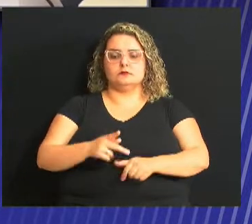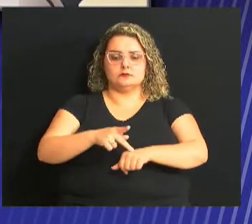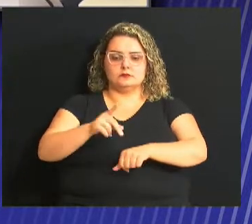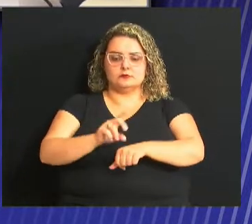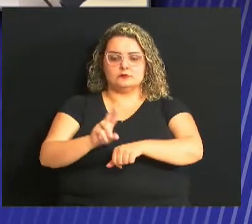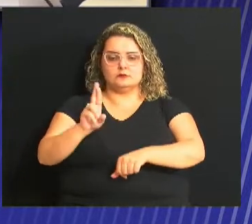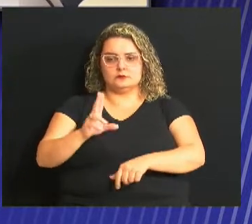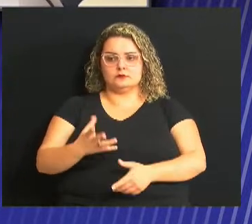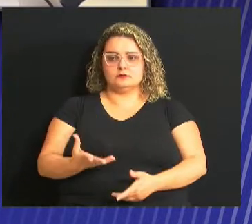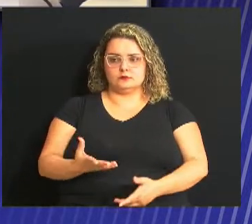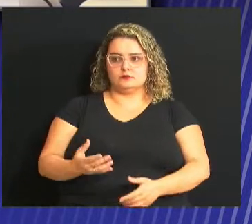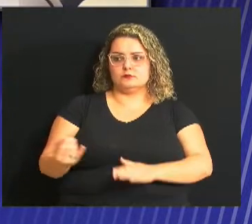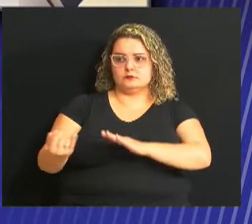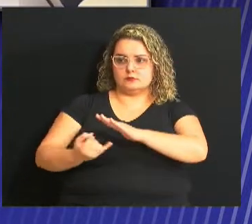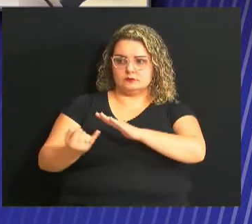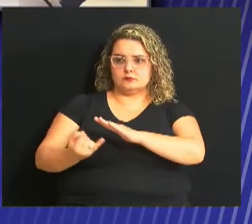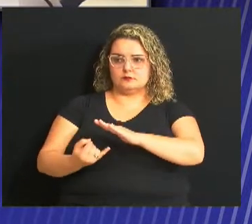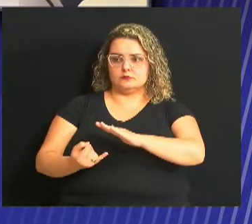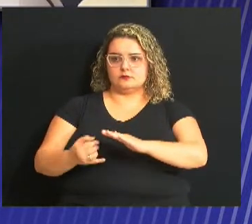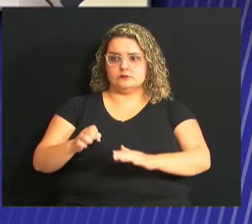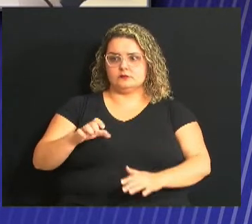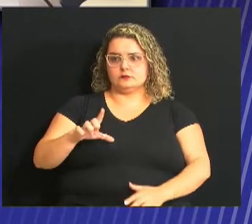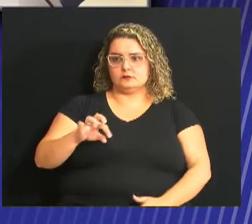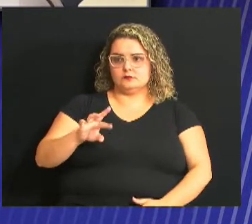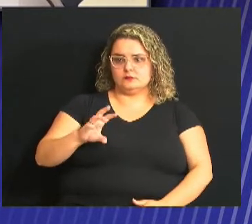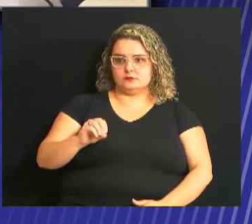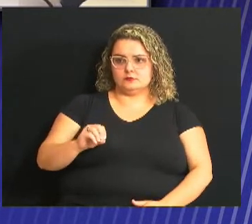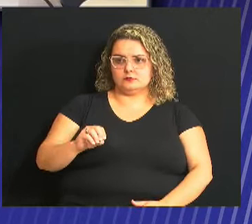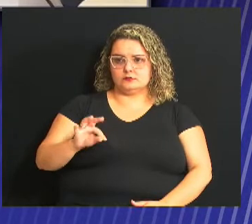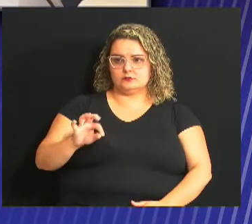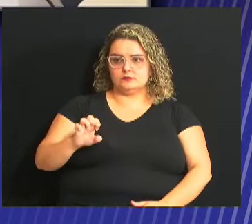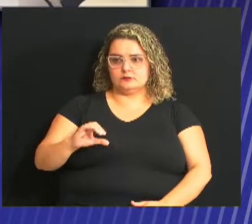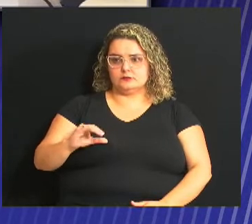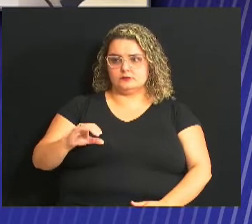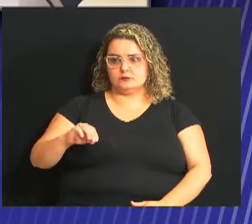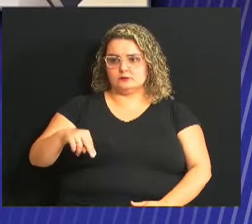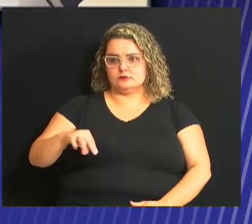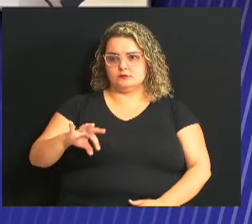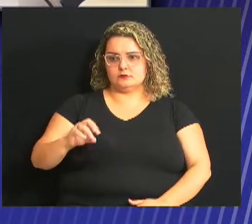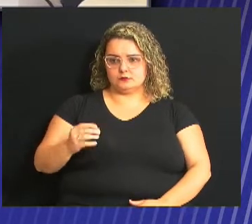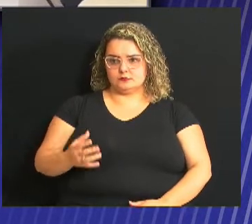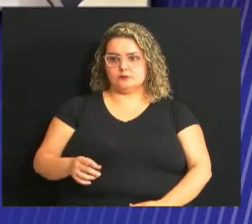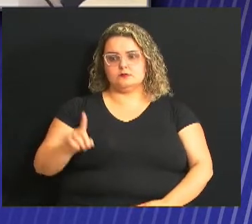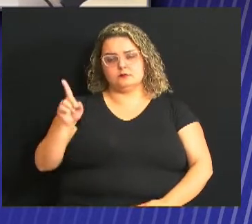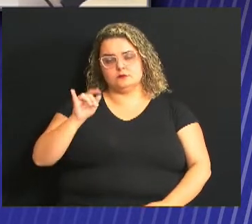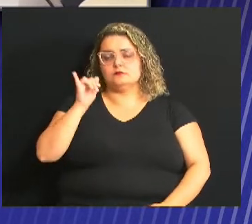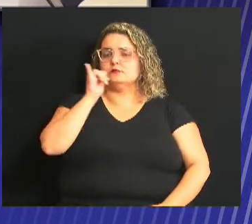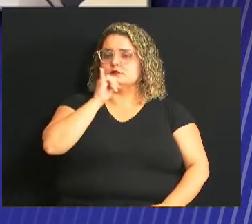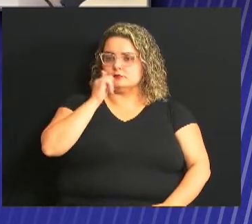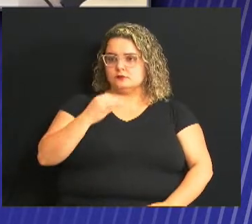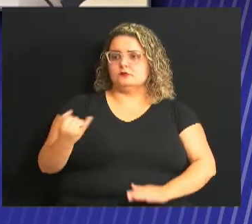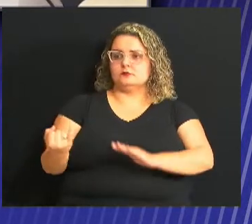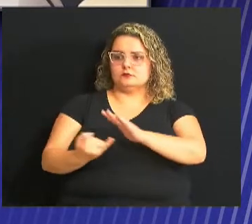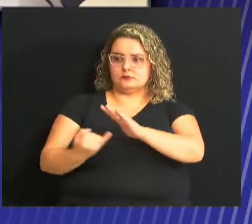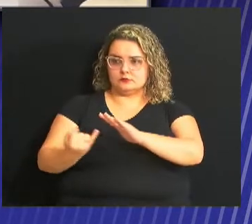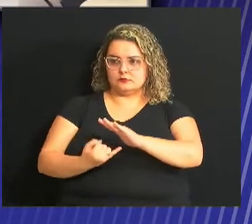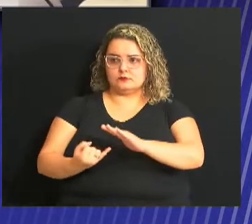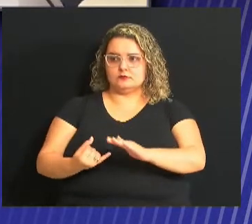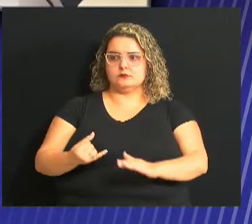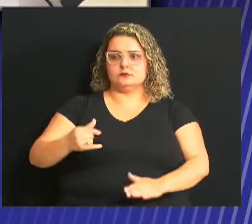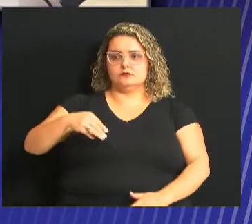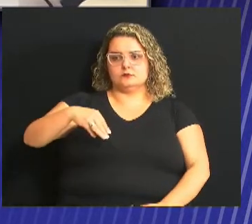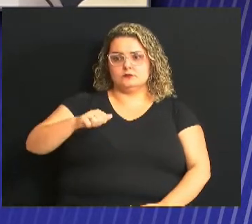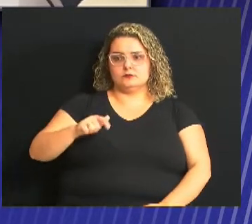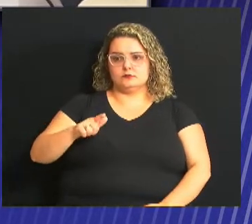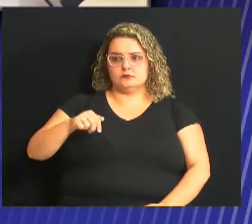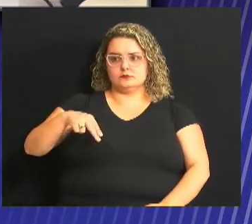pós-doutoramento no Instituto Eletrotécnico Nazionale Galileo Ferrari, em Turim, na Itália, e no Instituto de Magnetismo